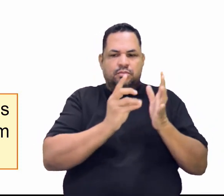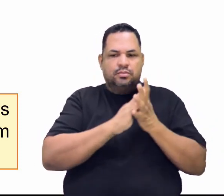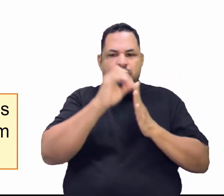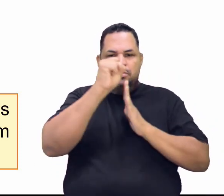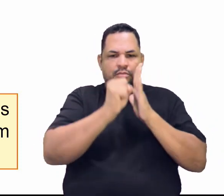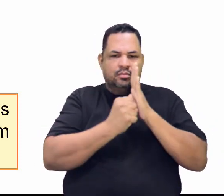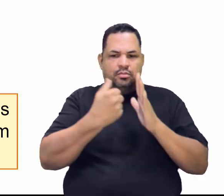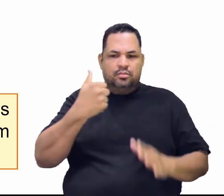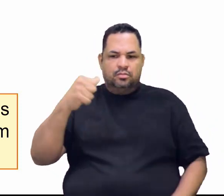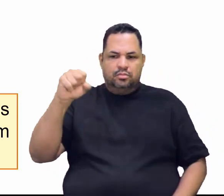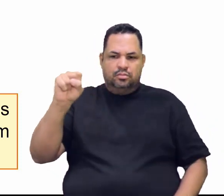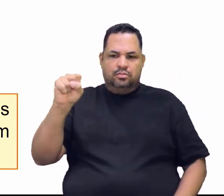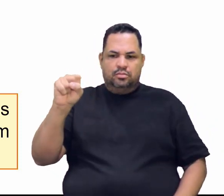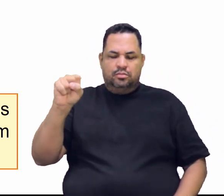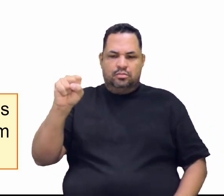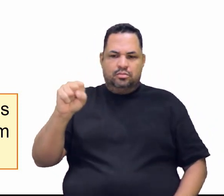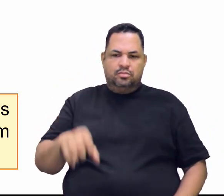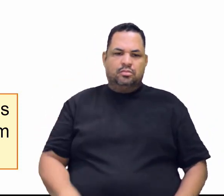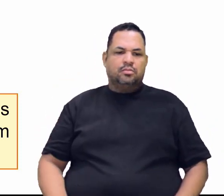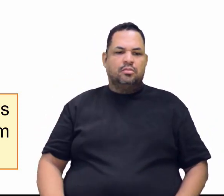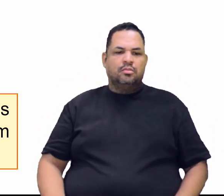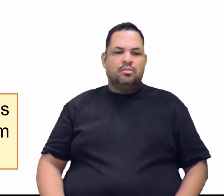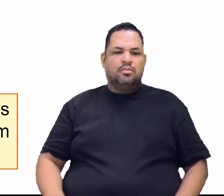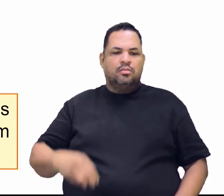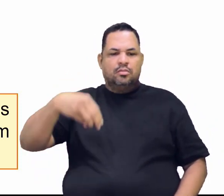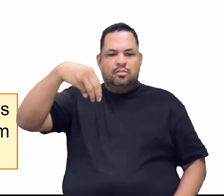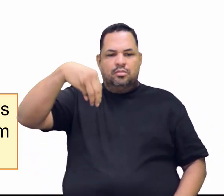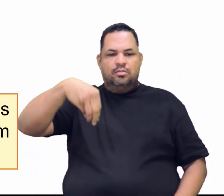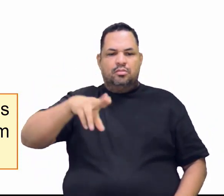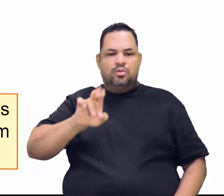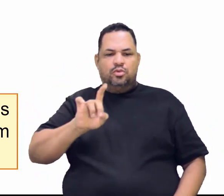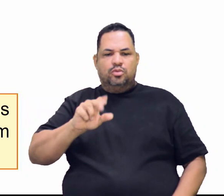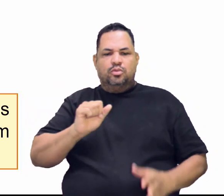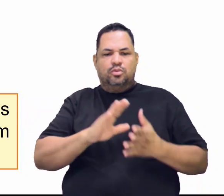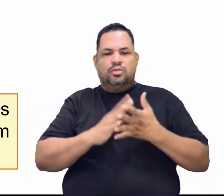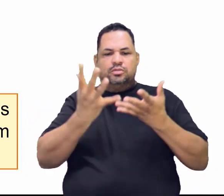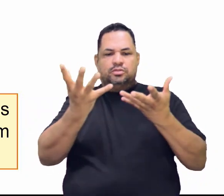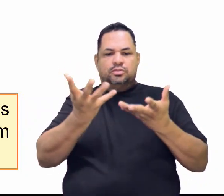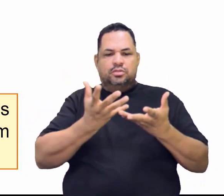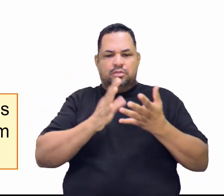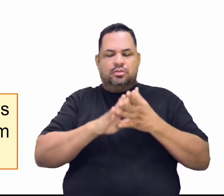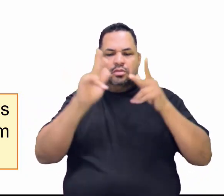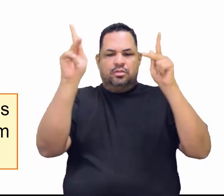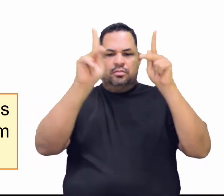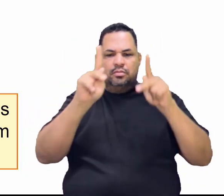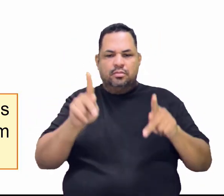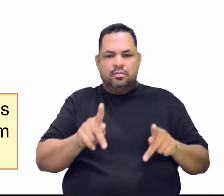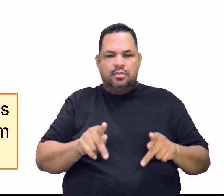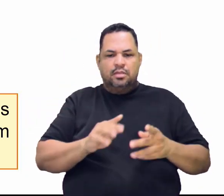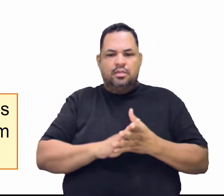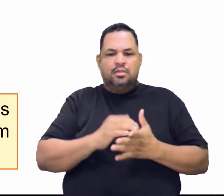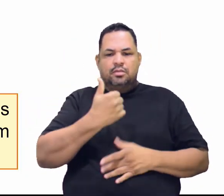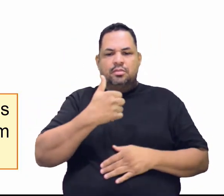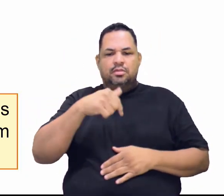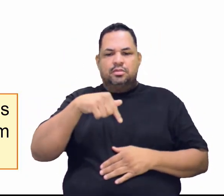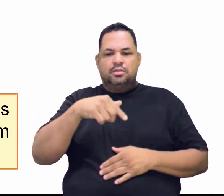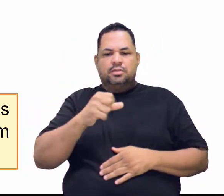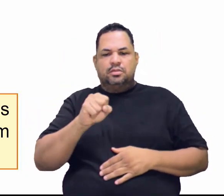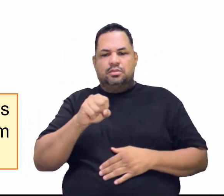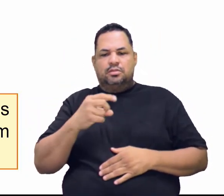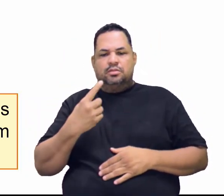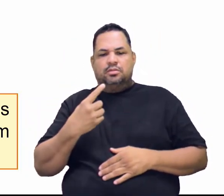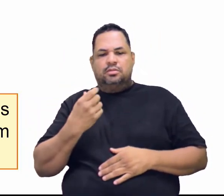no século XVIII. Os Muras pediram a paz em 1726, mas devido